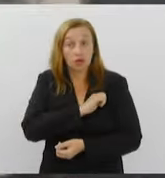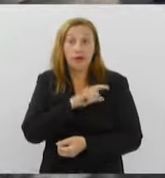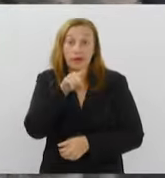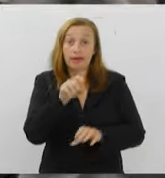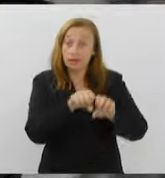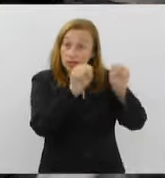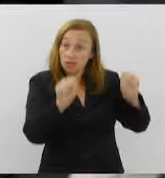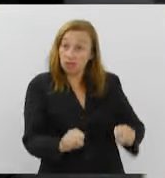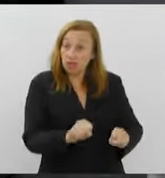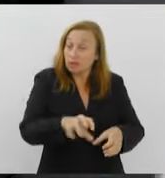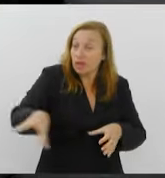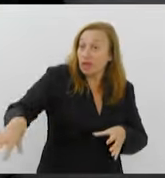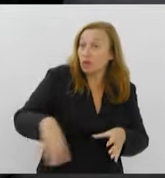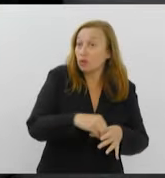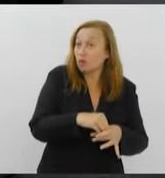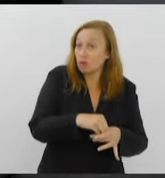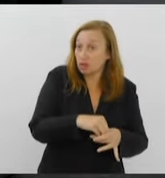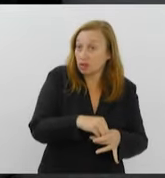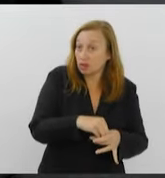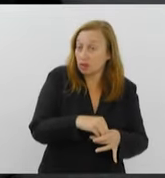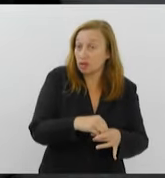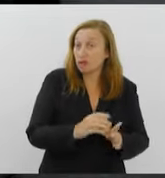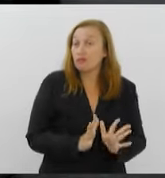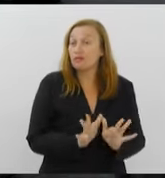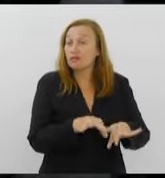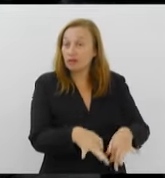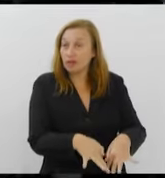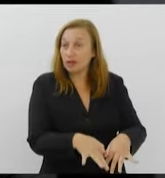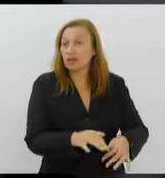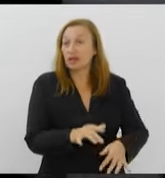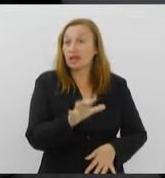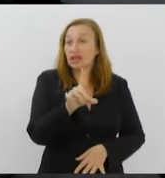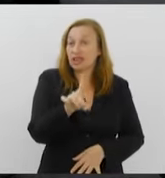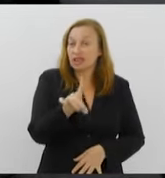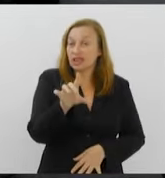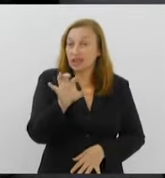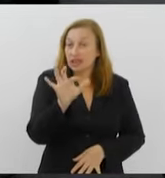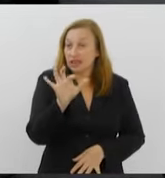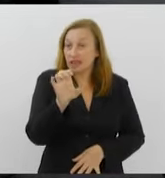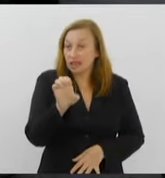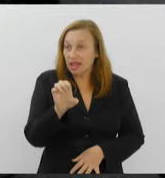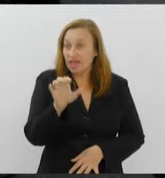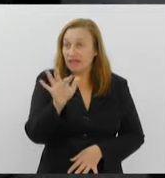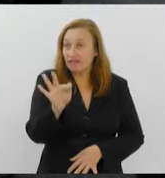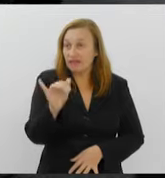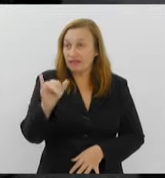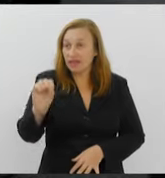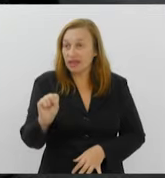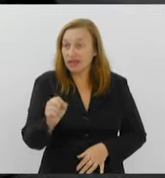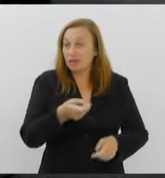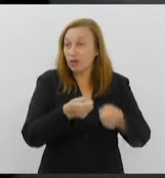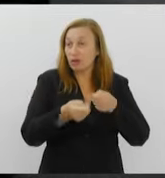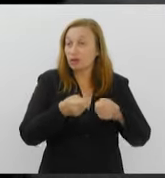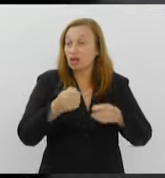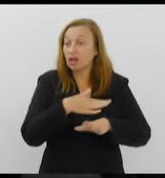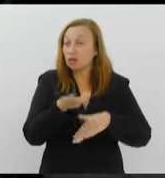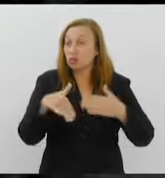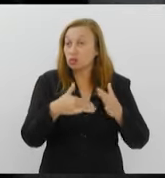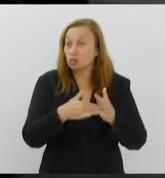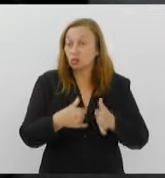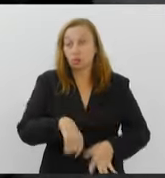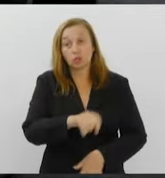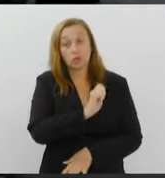está implantado em fase final, o BFIS, e é para controlar todos os incentivos